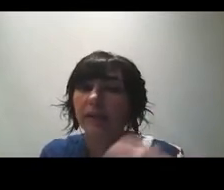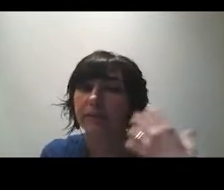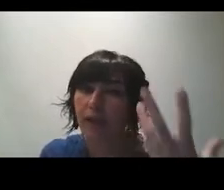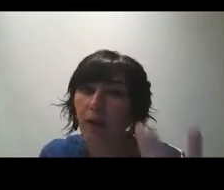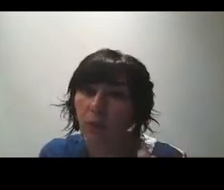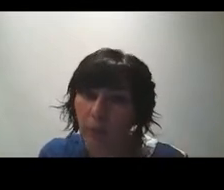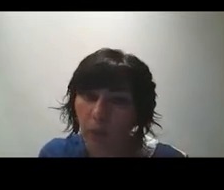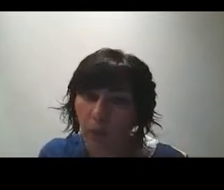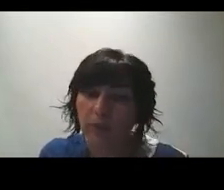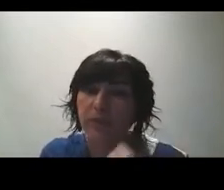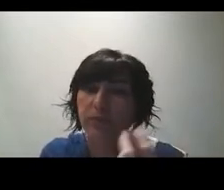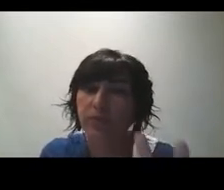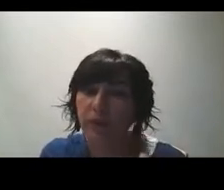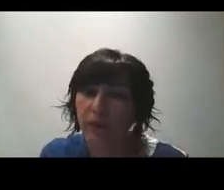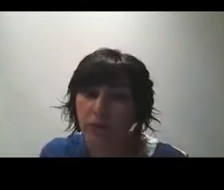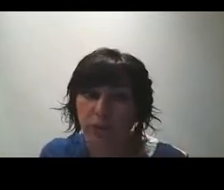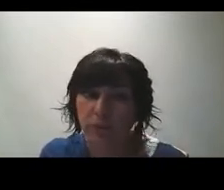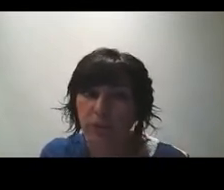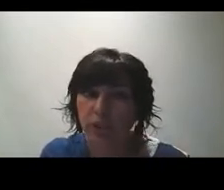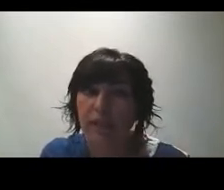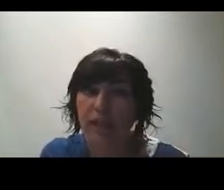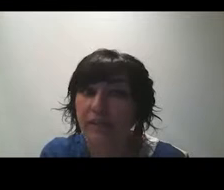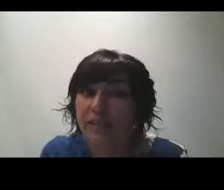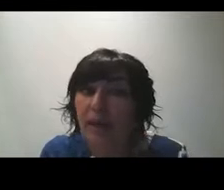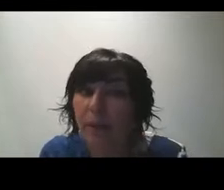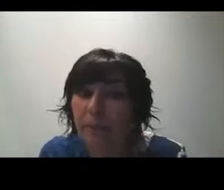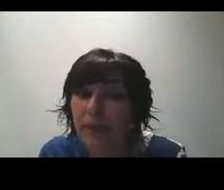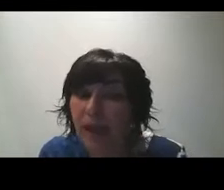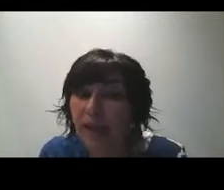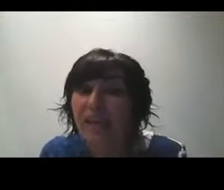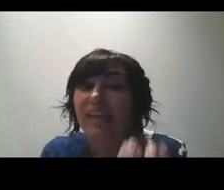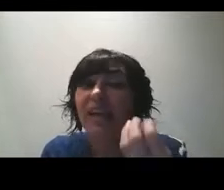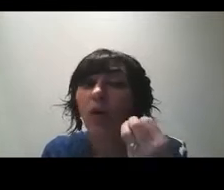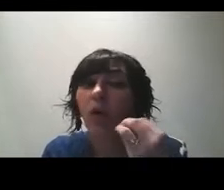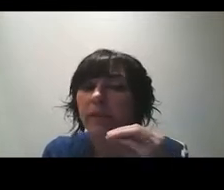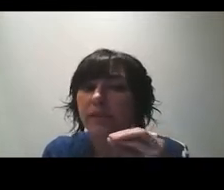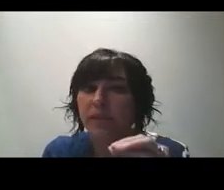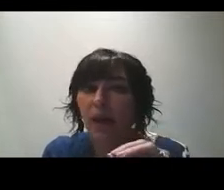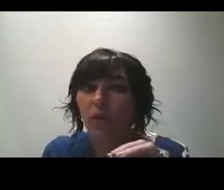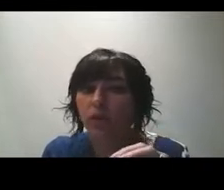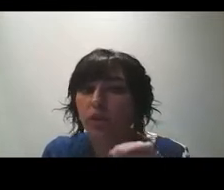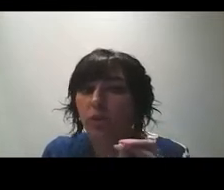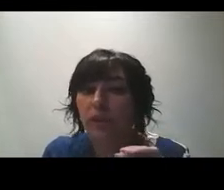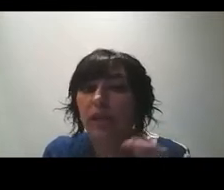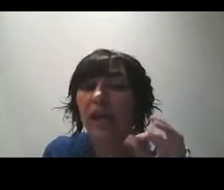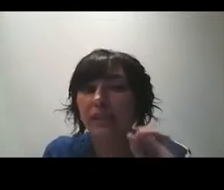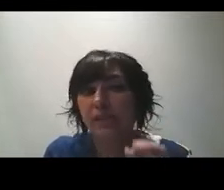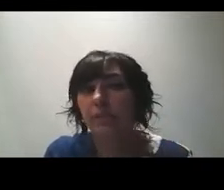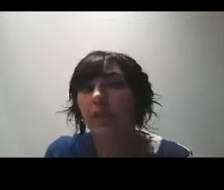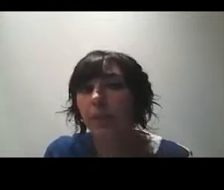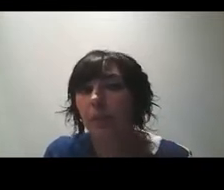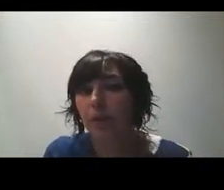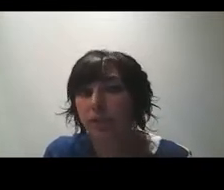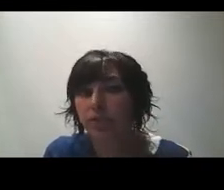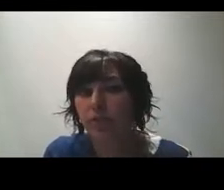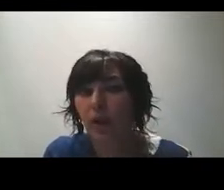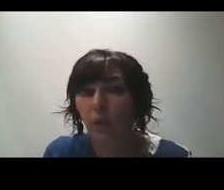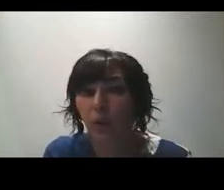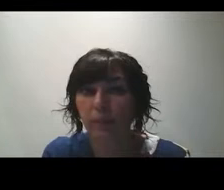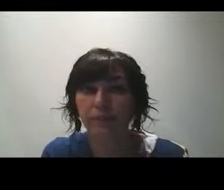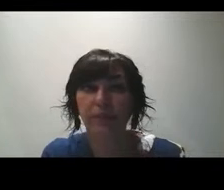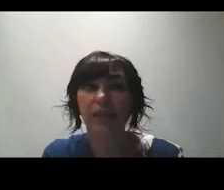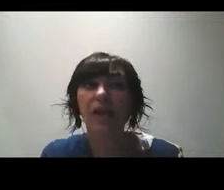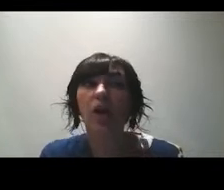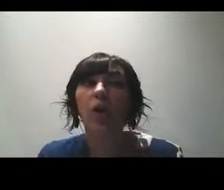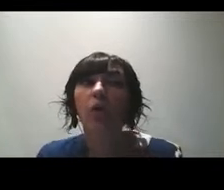que me ajuda a entrar um pouco nesse universo dos clientes e a mapear e a começar a construir essa minha proposta